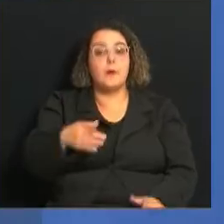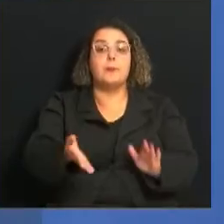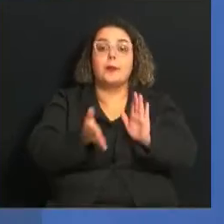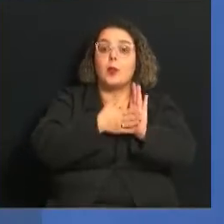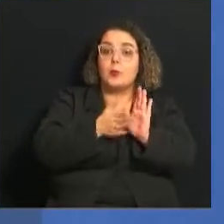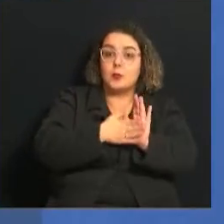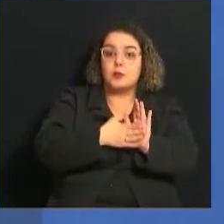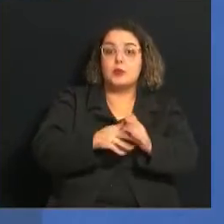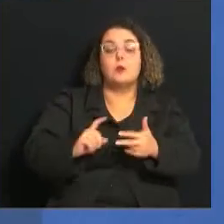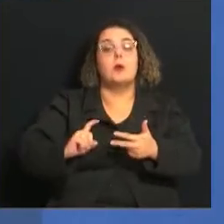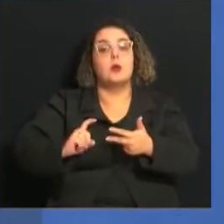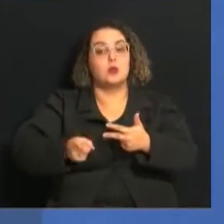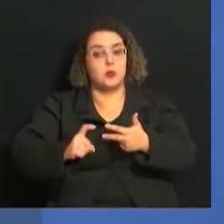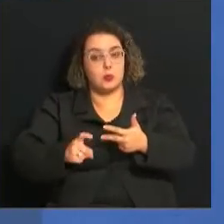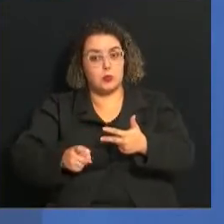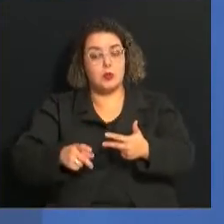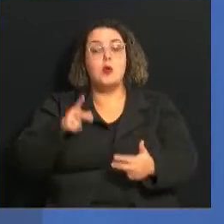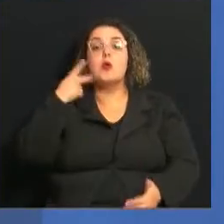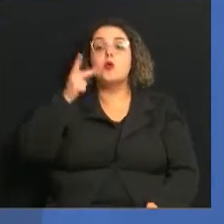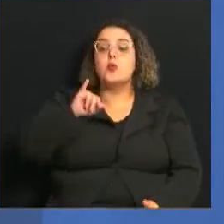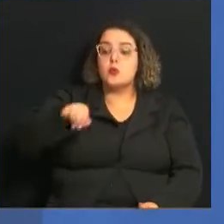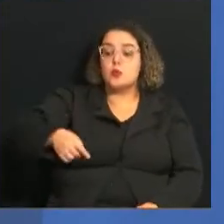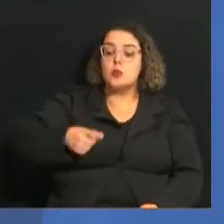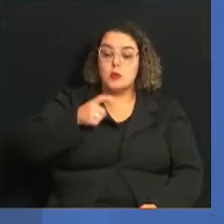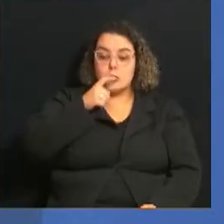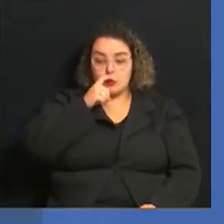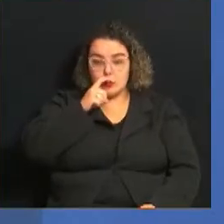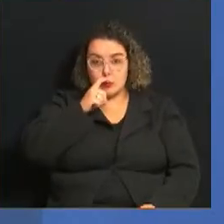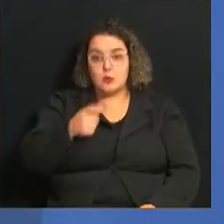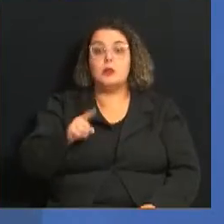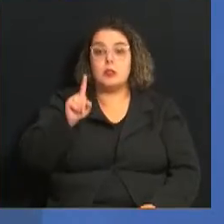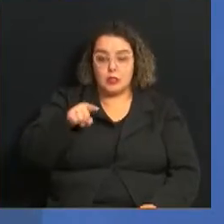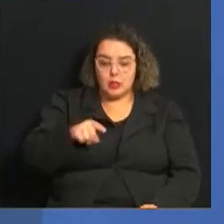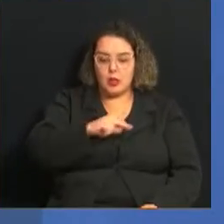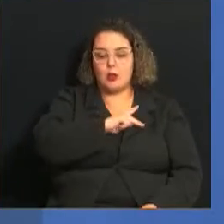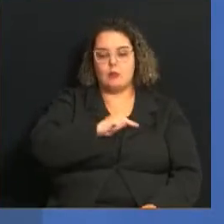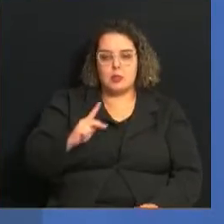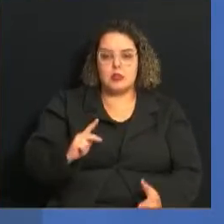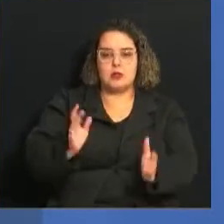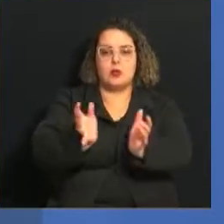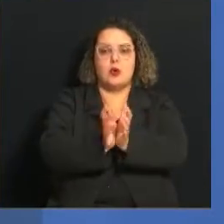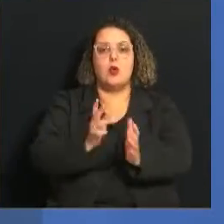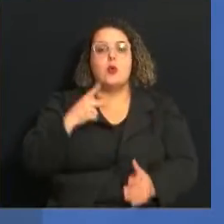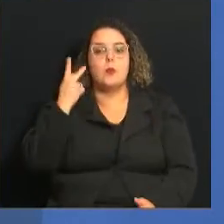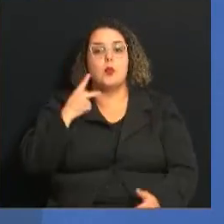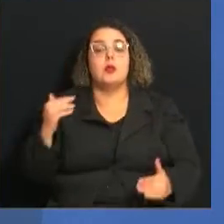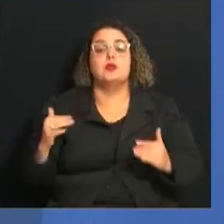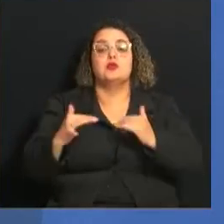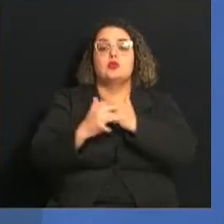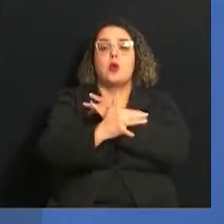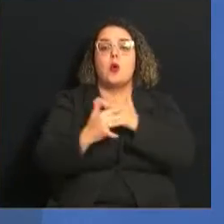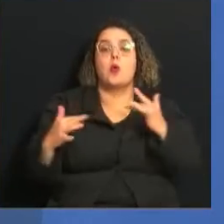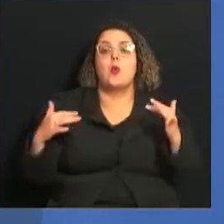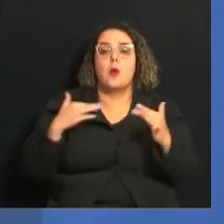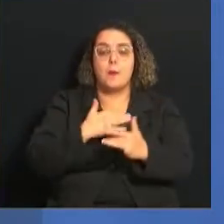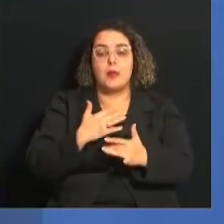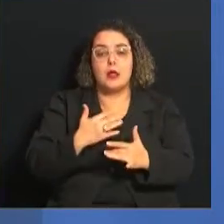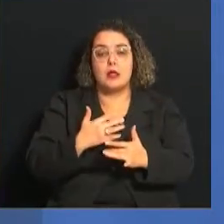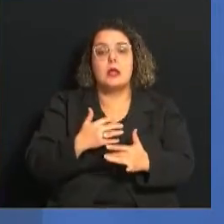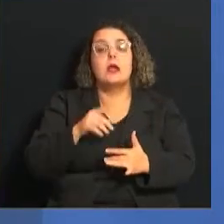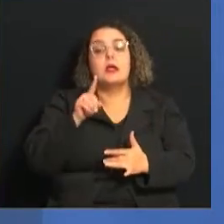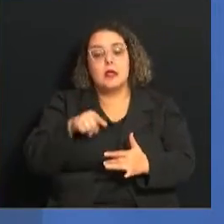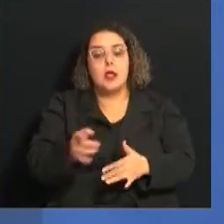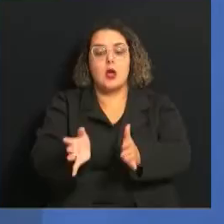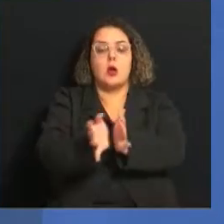do Executivo e o vereador Jorge Schneider, que é o presidente da Comissão de Política Urbana, que é uma das comissões que